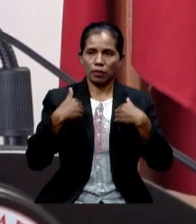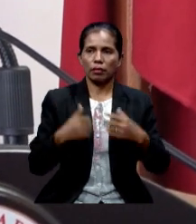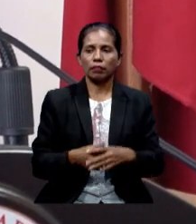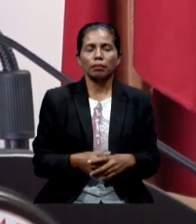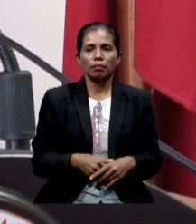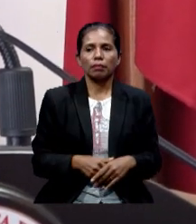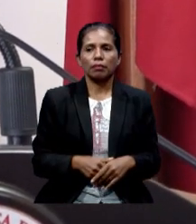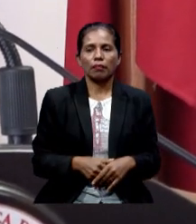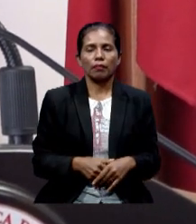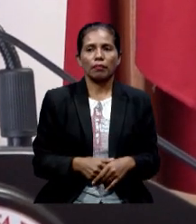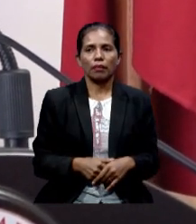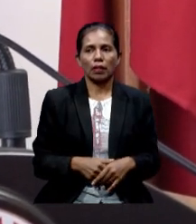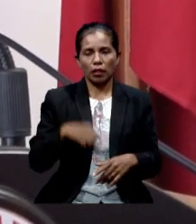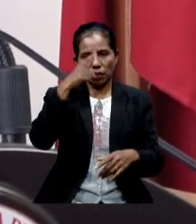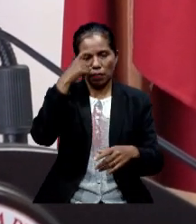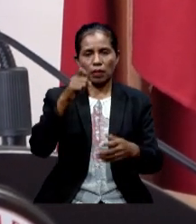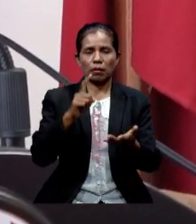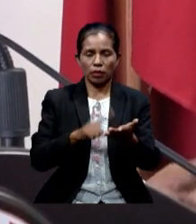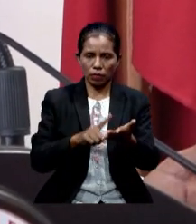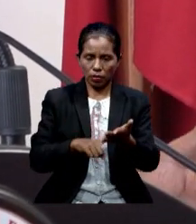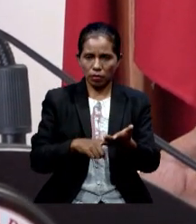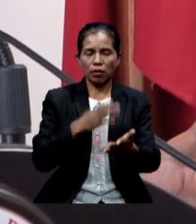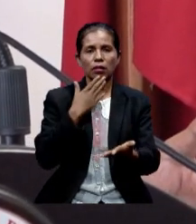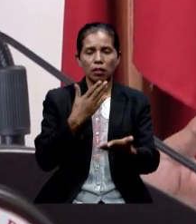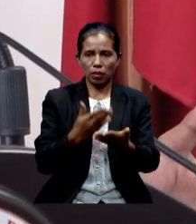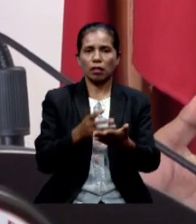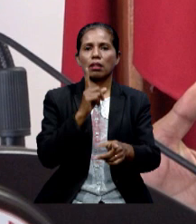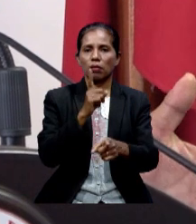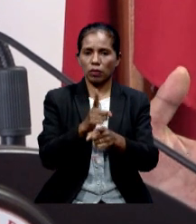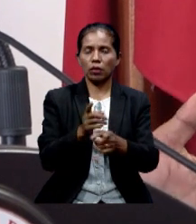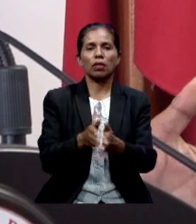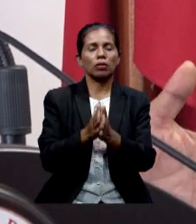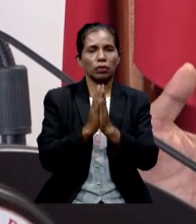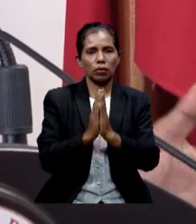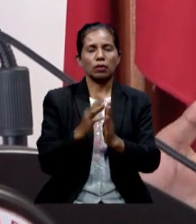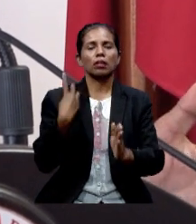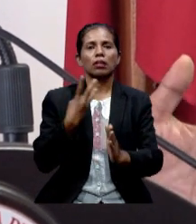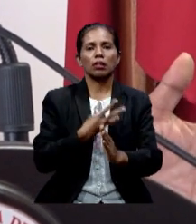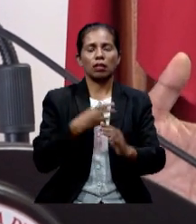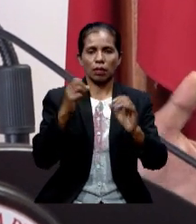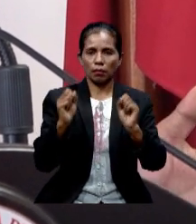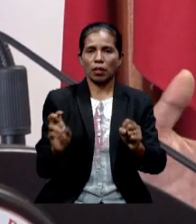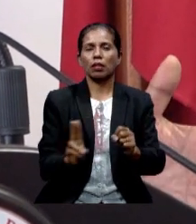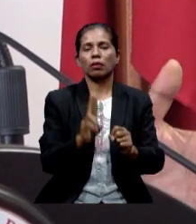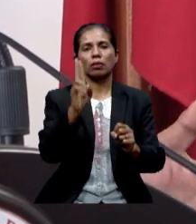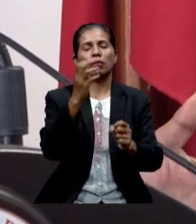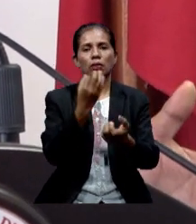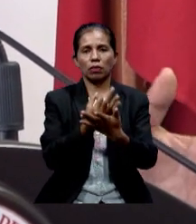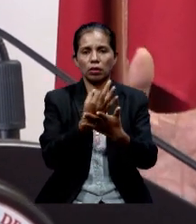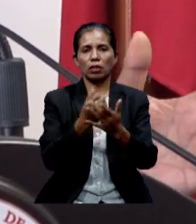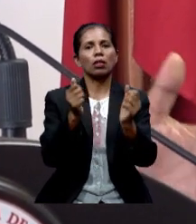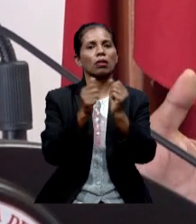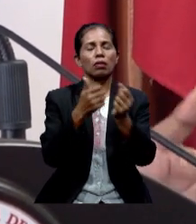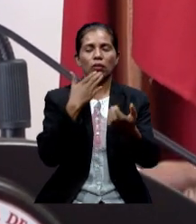né discussão né de atividades e uso para itabel utiliza o sane hodi